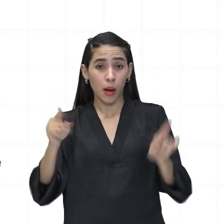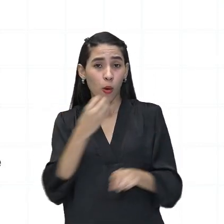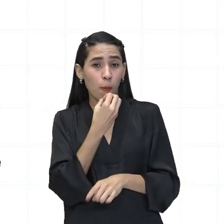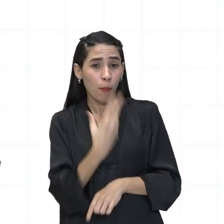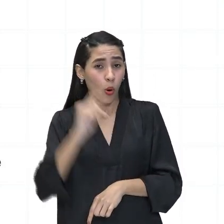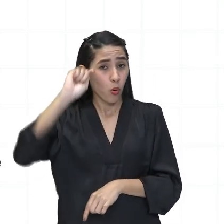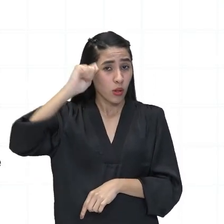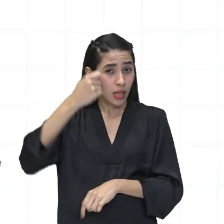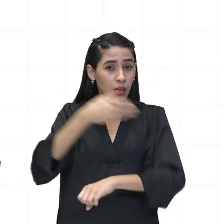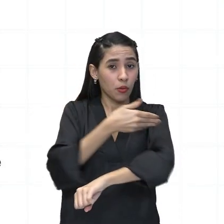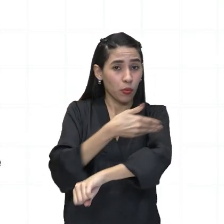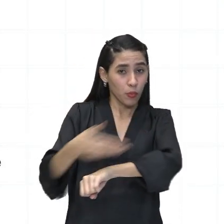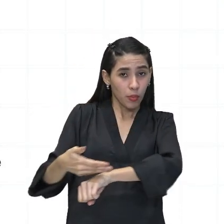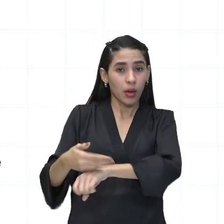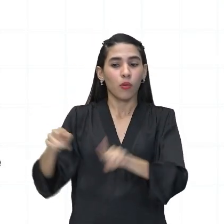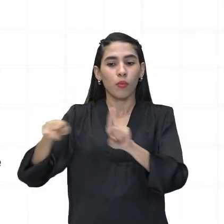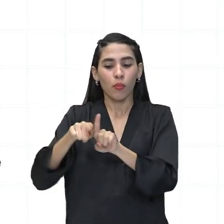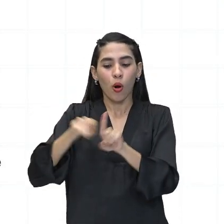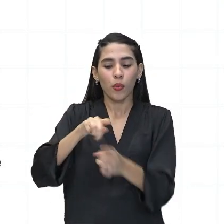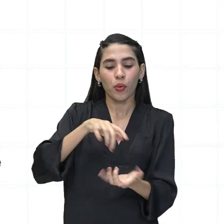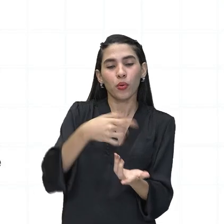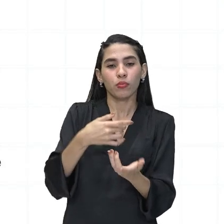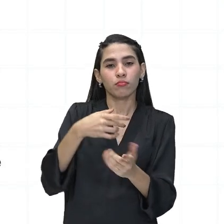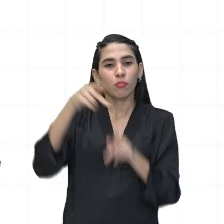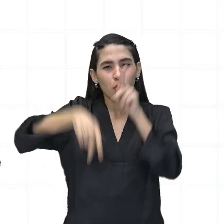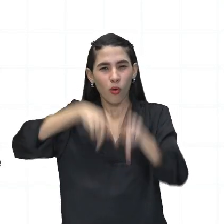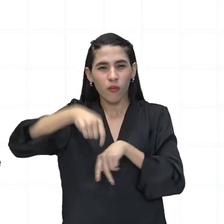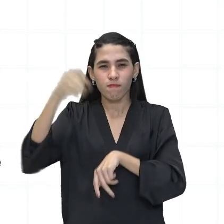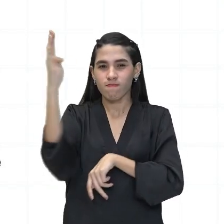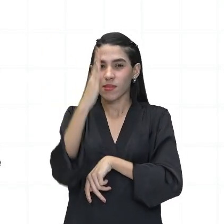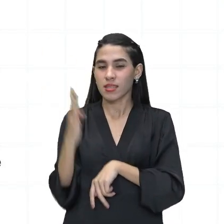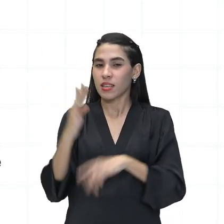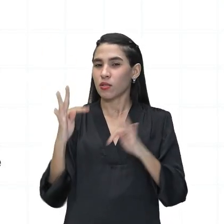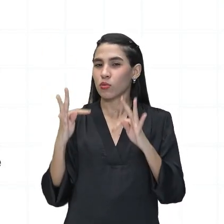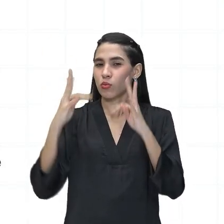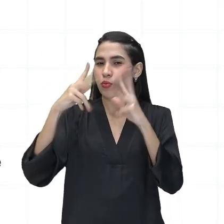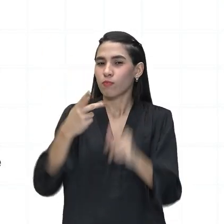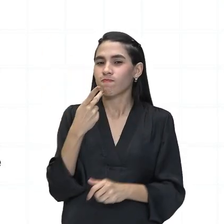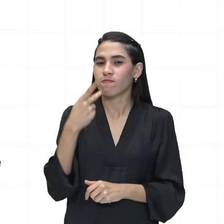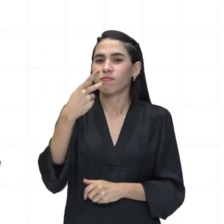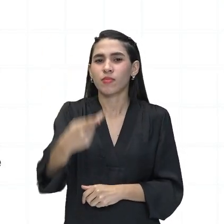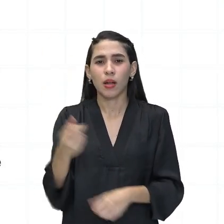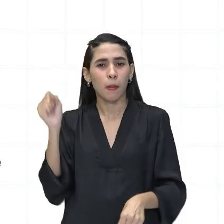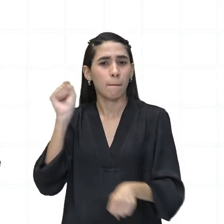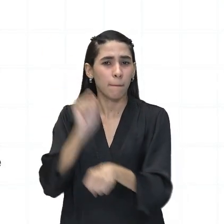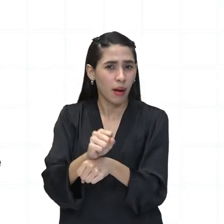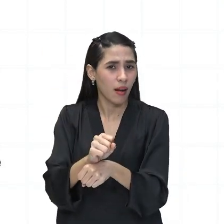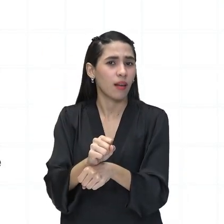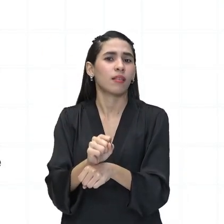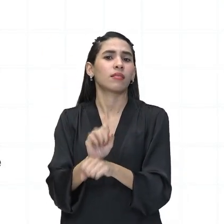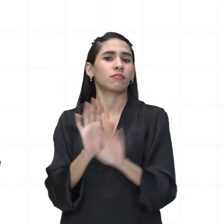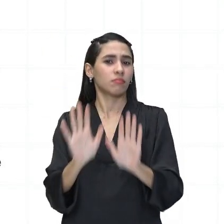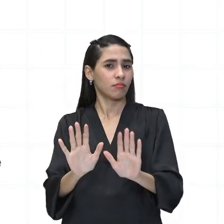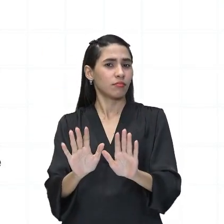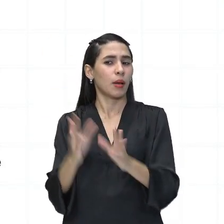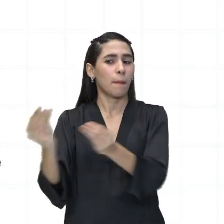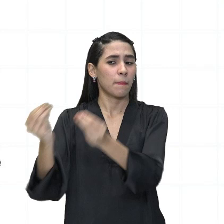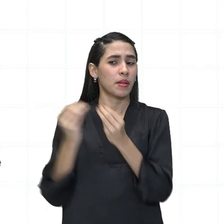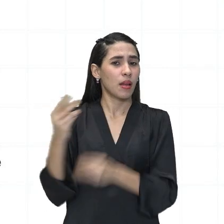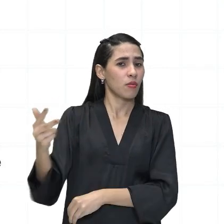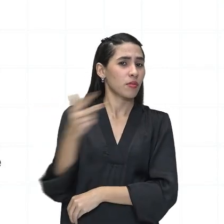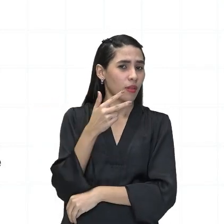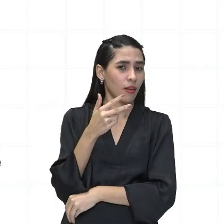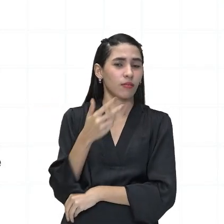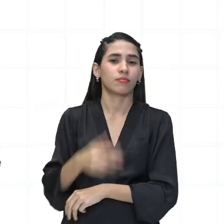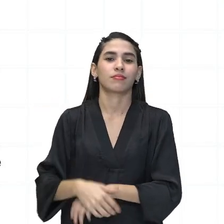bom branco da nação brasileira dizem todos os dias: deixa disso, camarada, me dá um